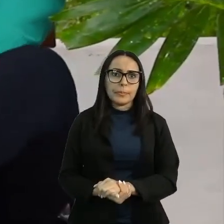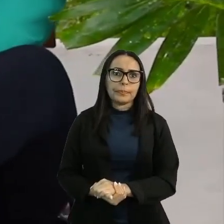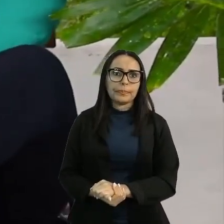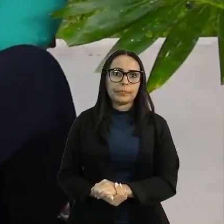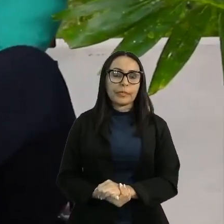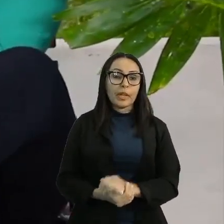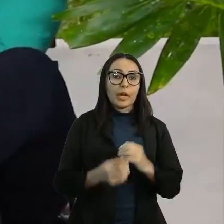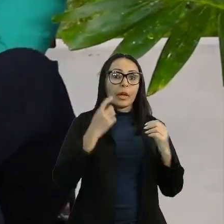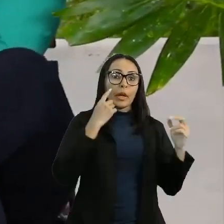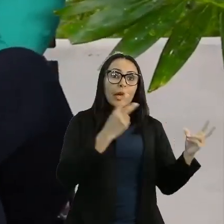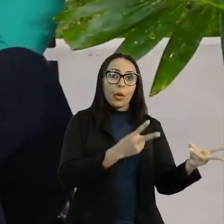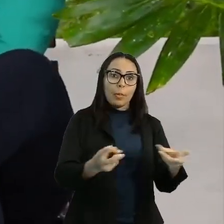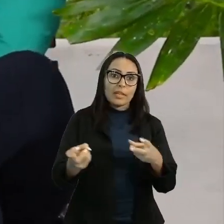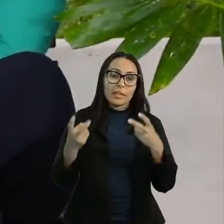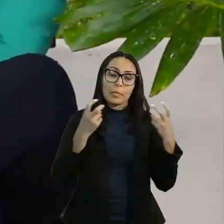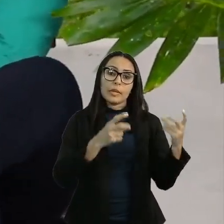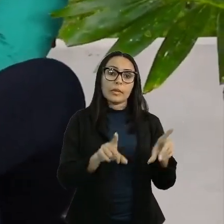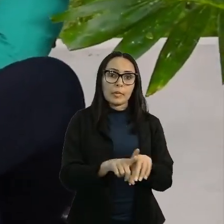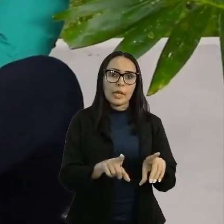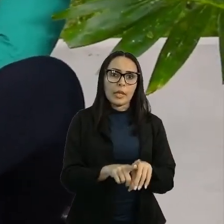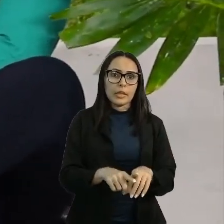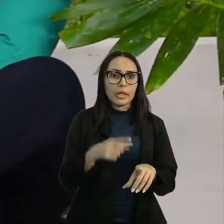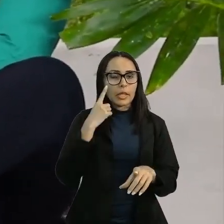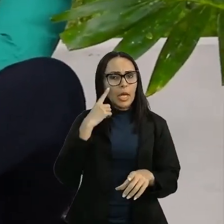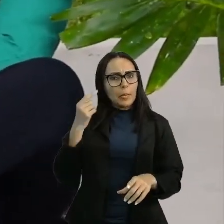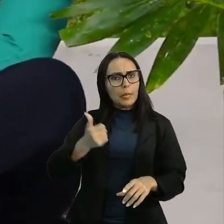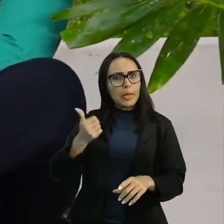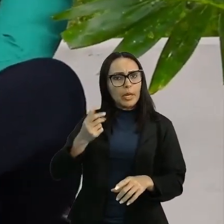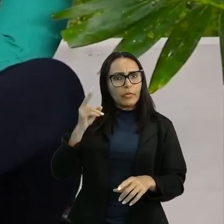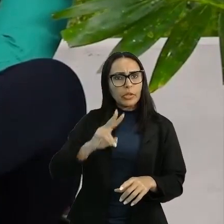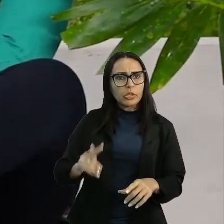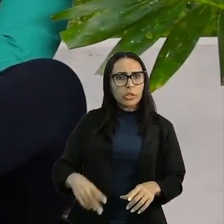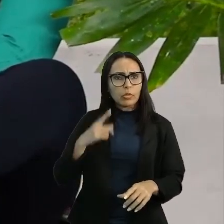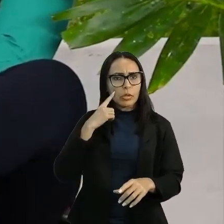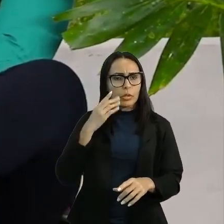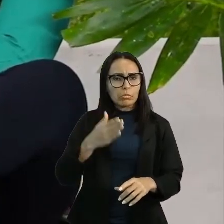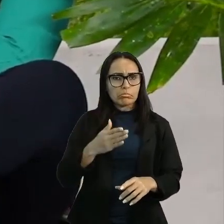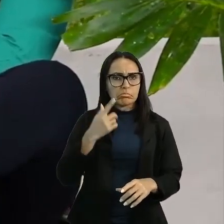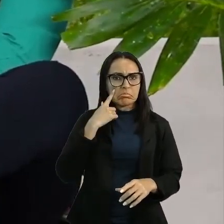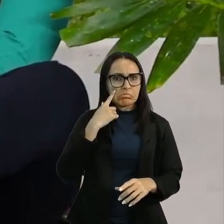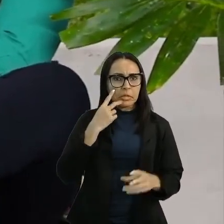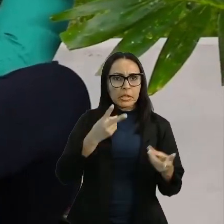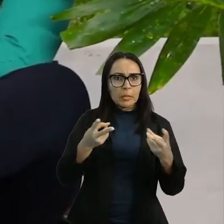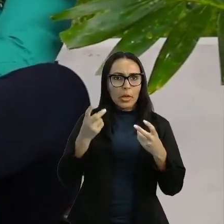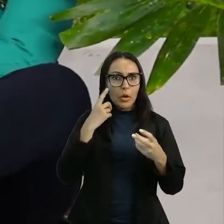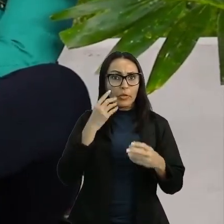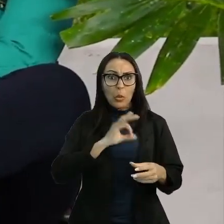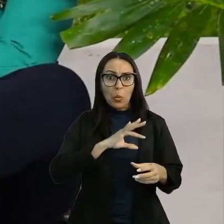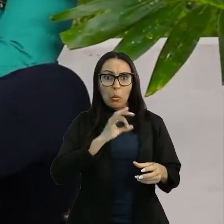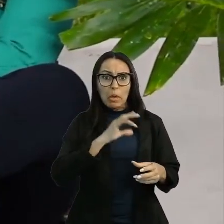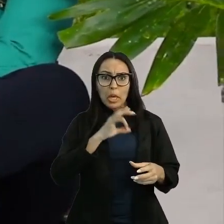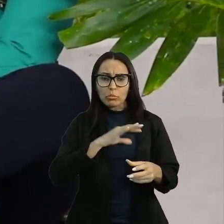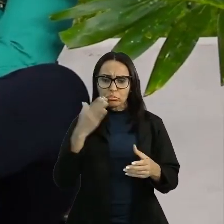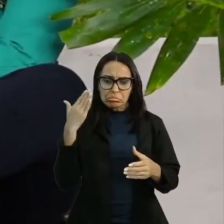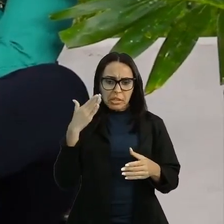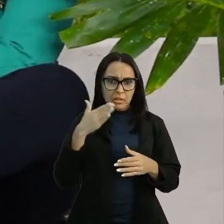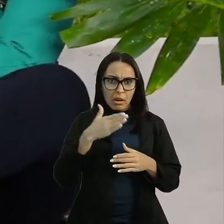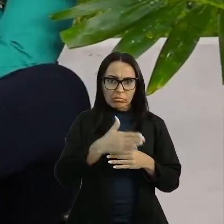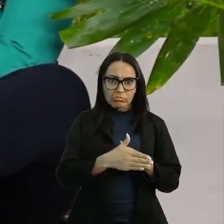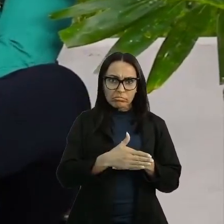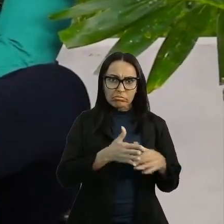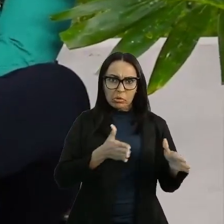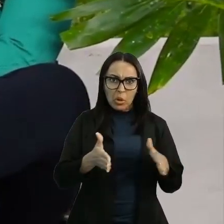excesso, parece que a gente está negando a sociedade, né? Isso por um tempo talvez ficou, né? Pareceu muito pela proposta, assim, de você se retirar e morar num